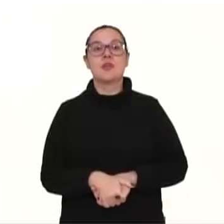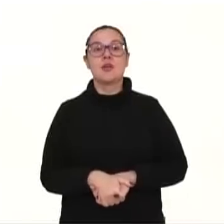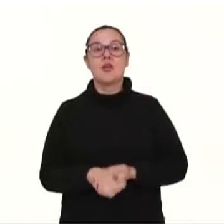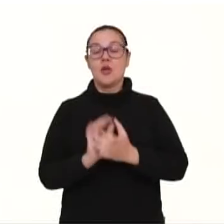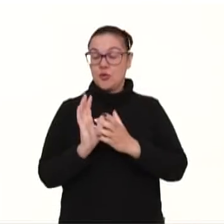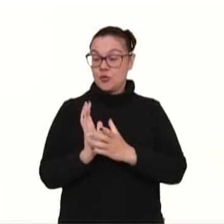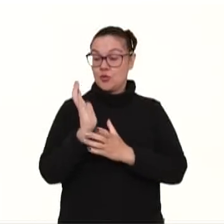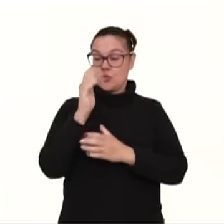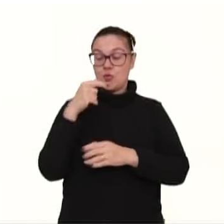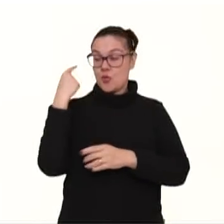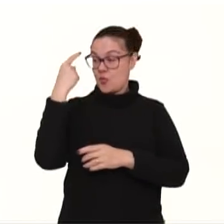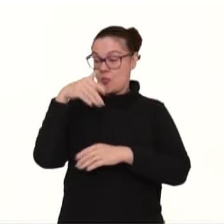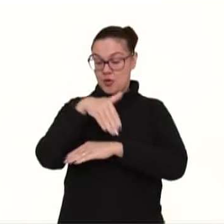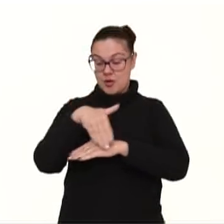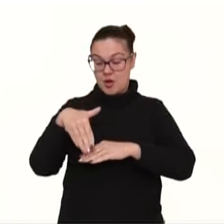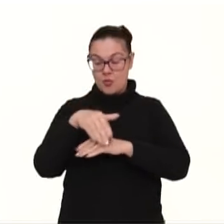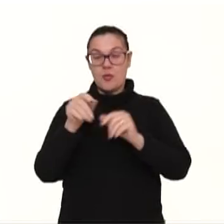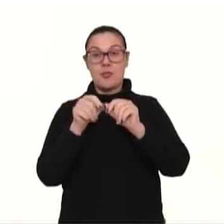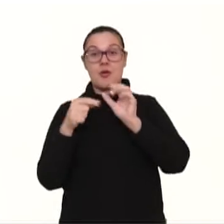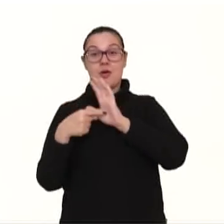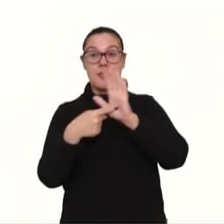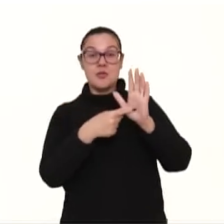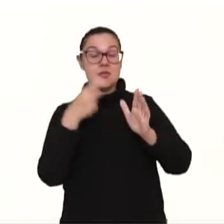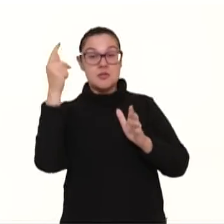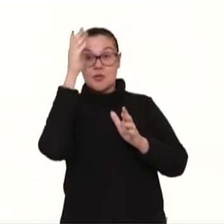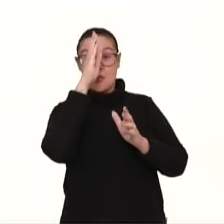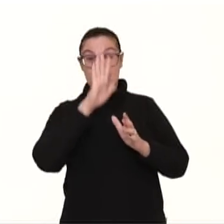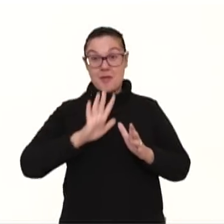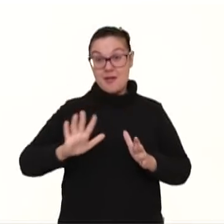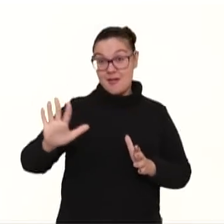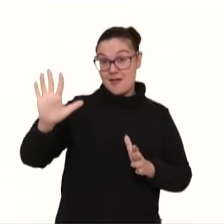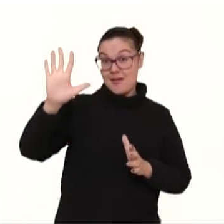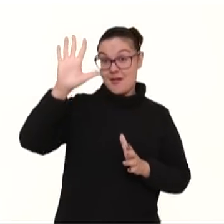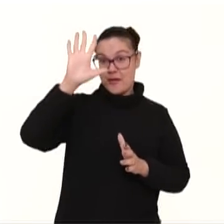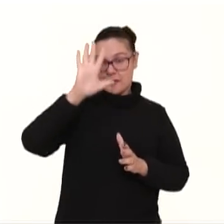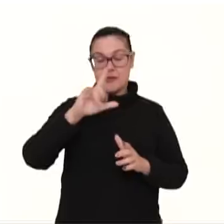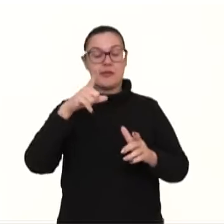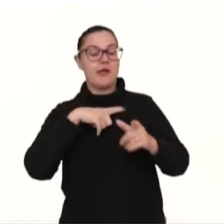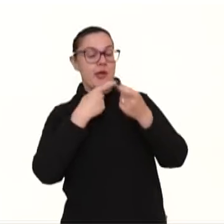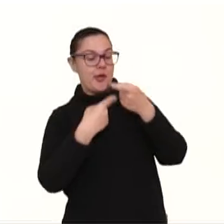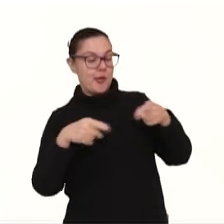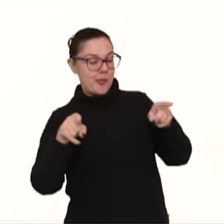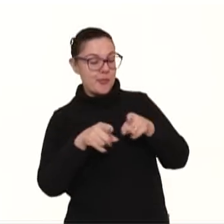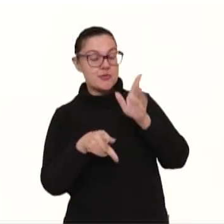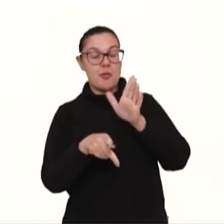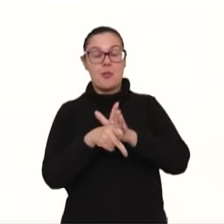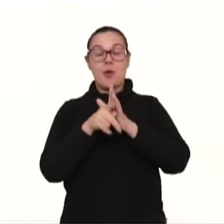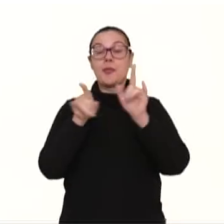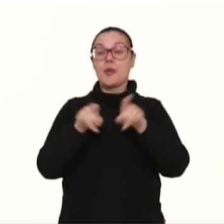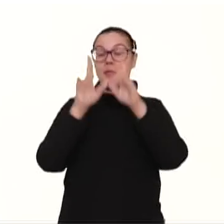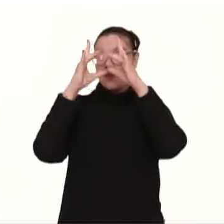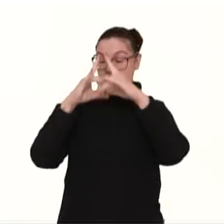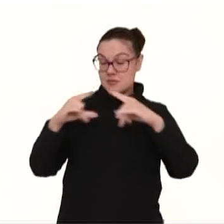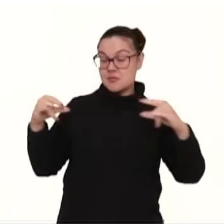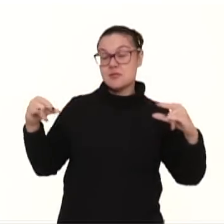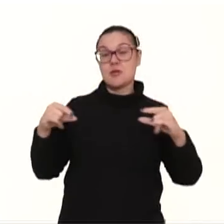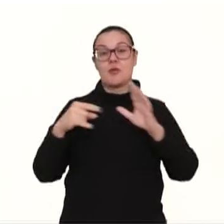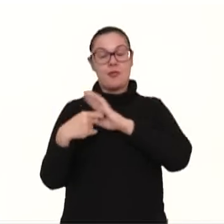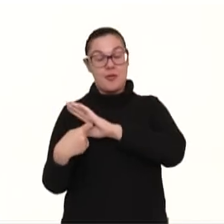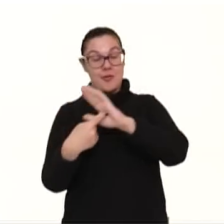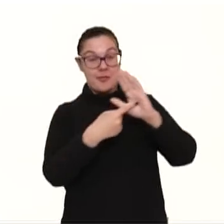Trupe Olho da Rua realiza espetáculos pelas ruas do Brasil e se vale de música e elementos do circo em suas